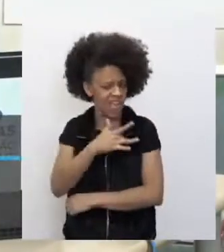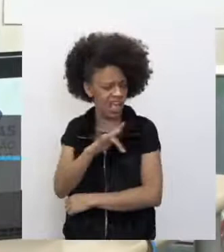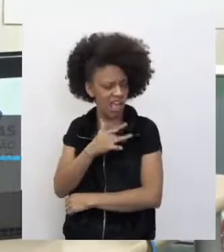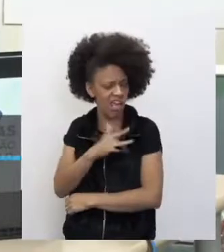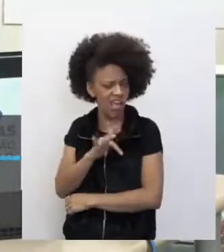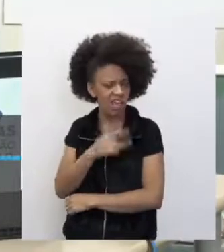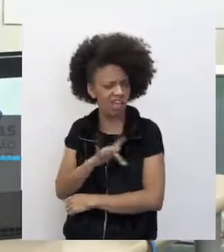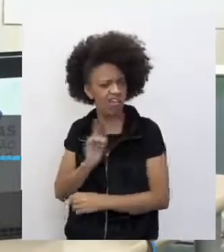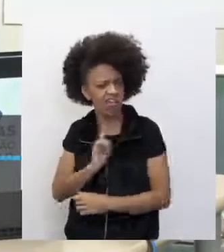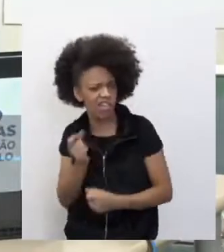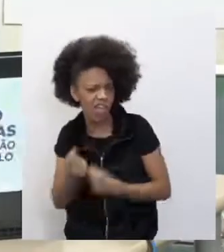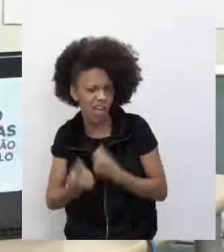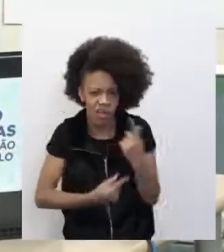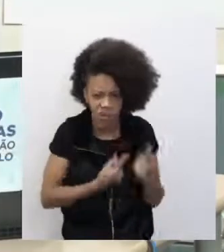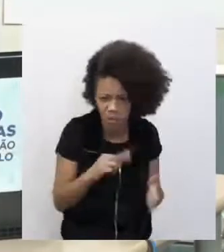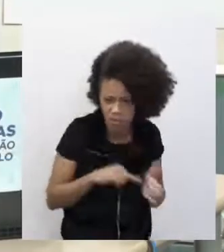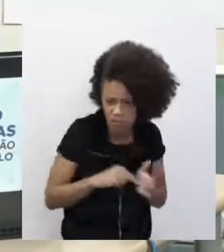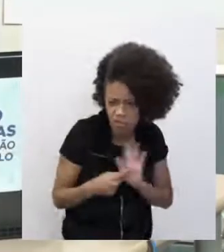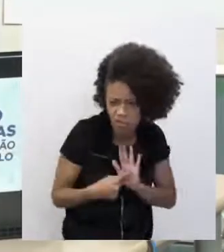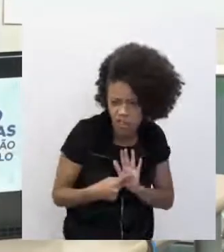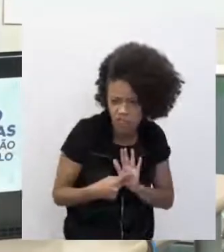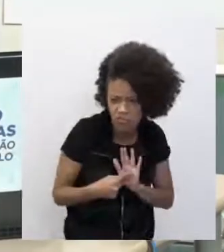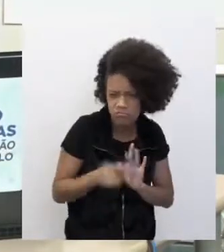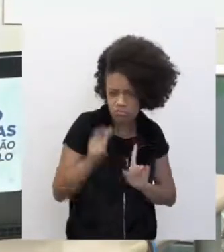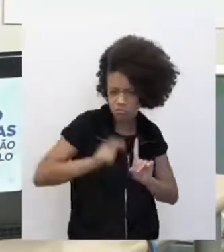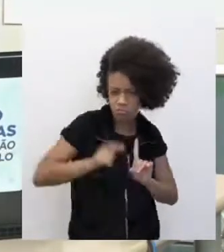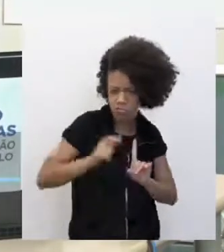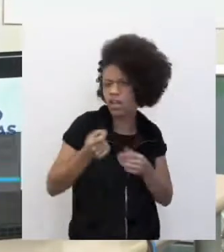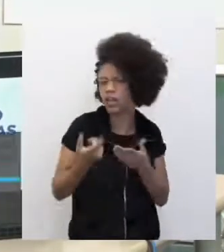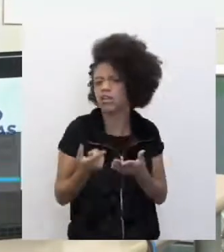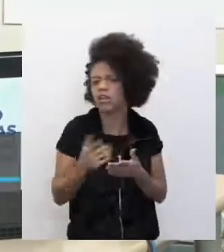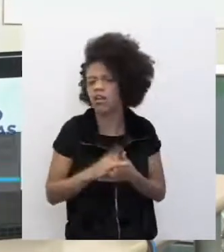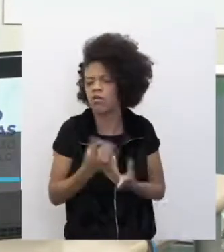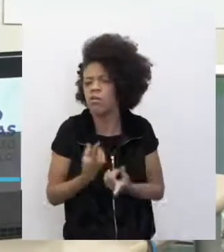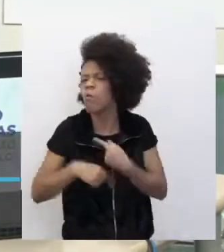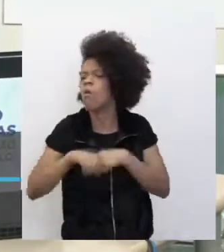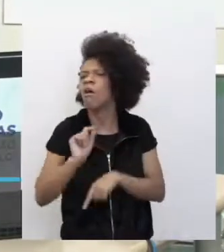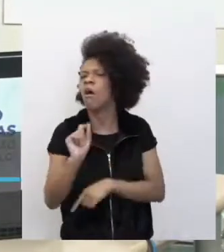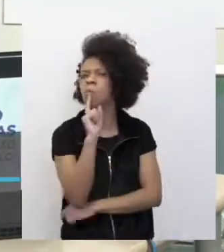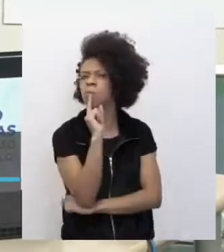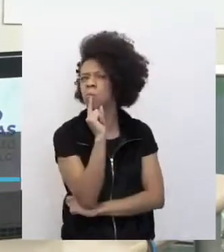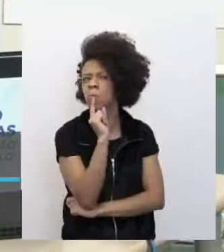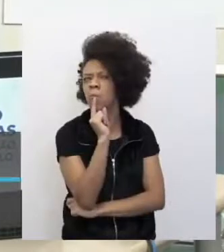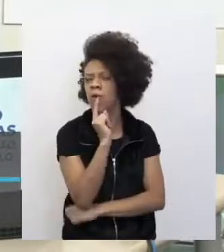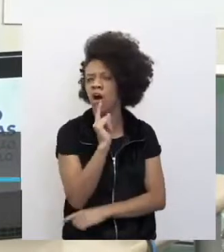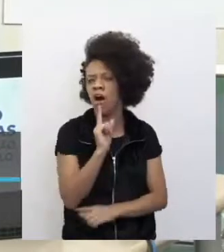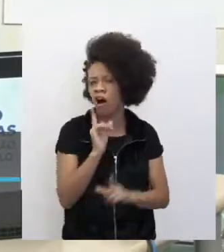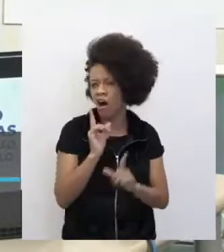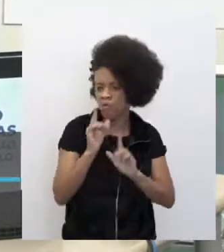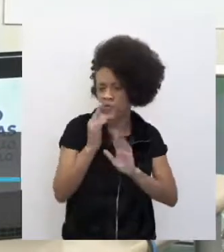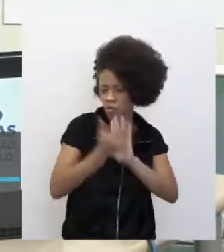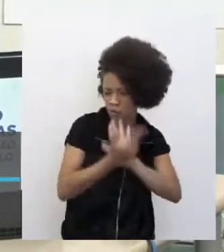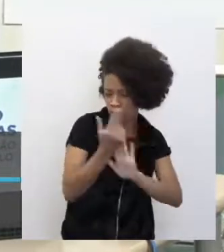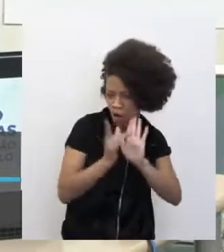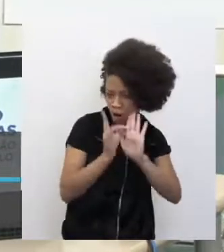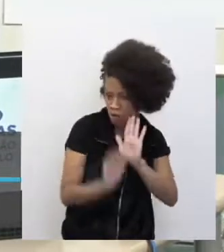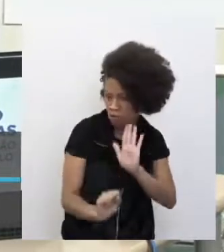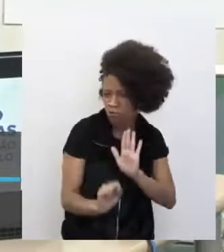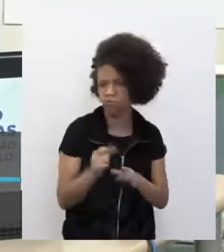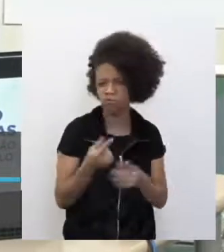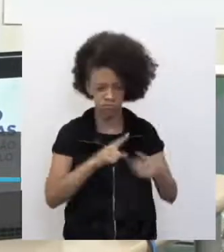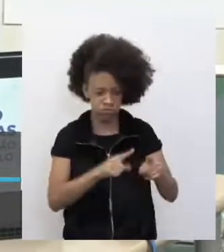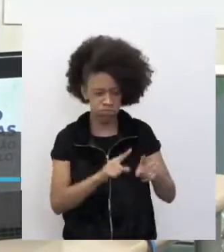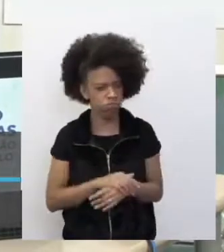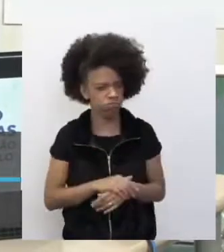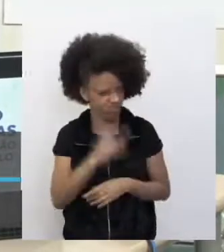aí tem um sentido figurado a ponto de tornar ali uma figura de linguagem que é a tal da ironia? Vocês